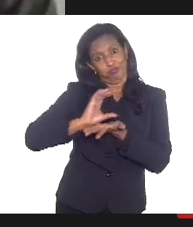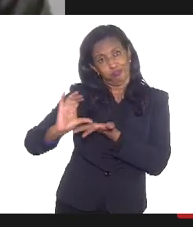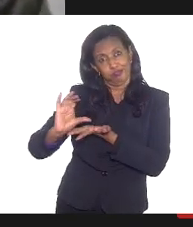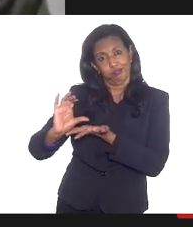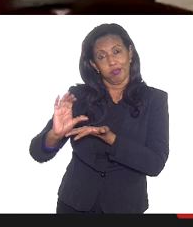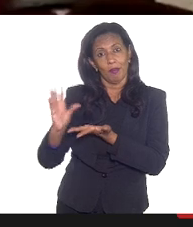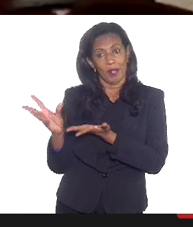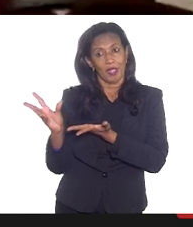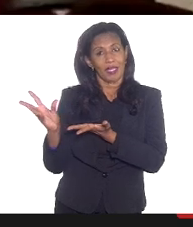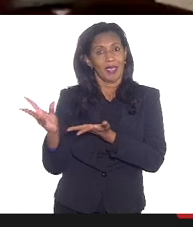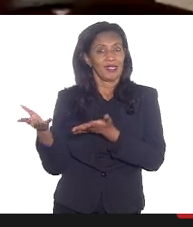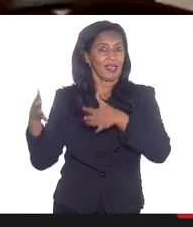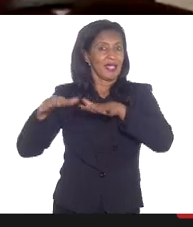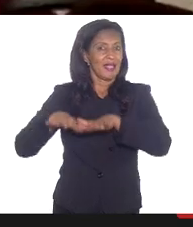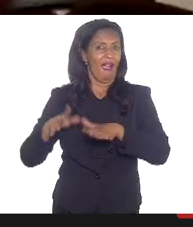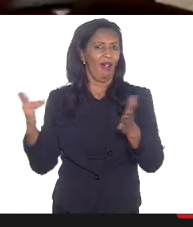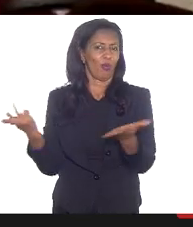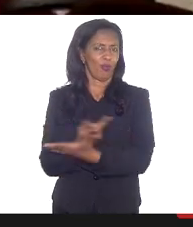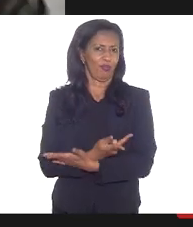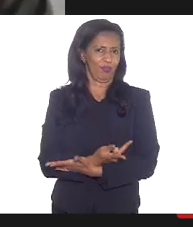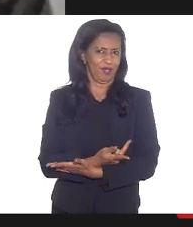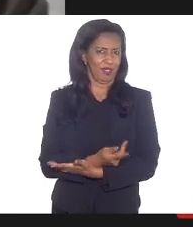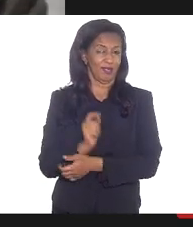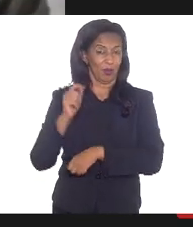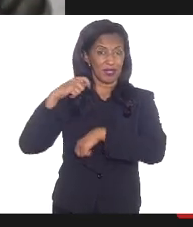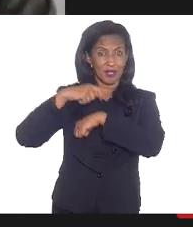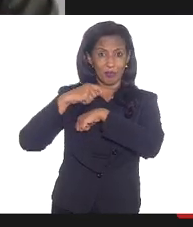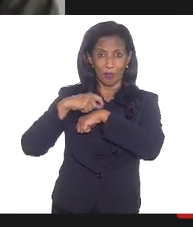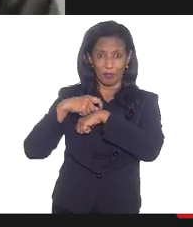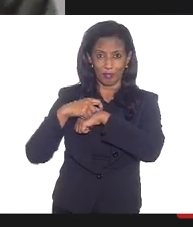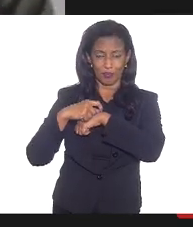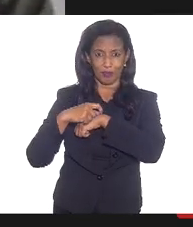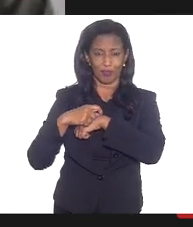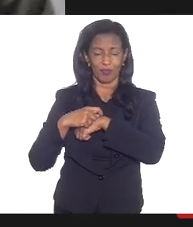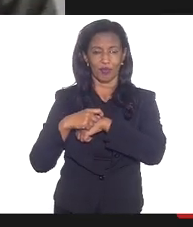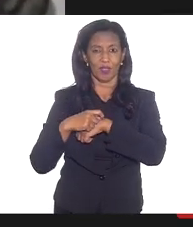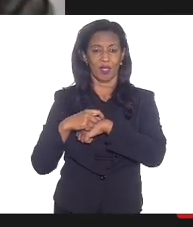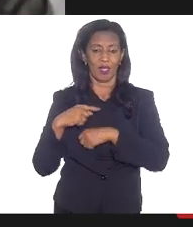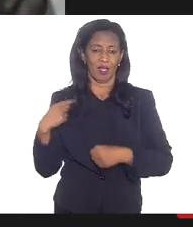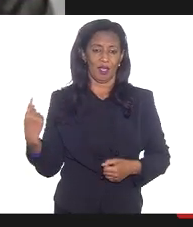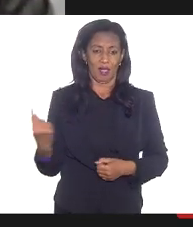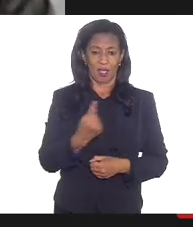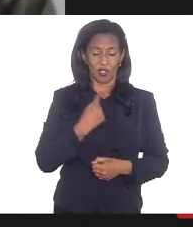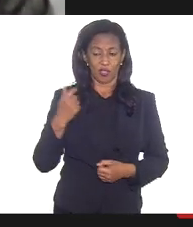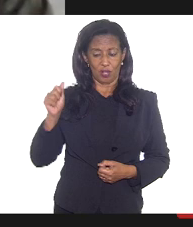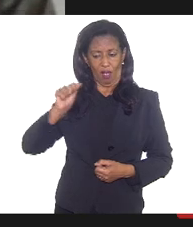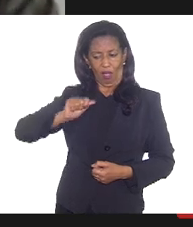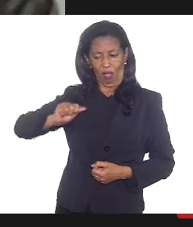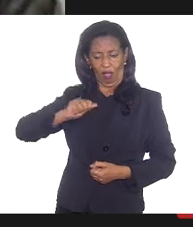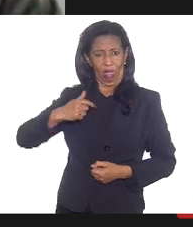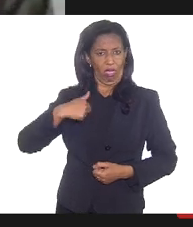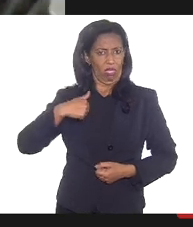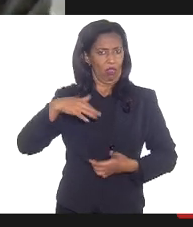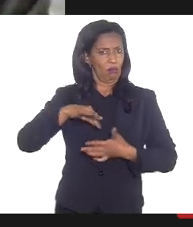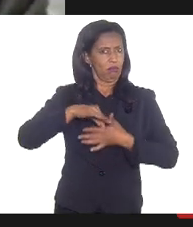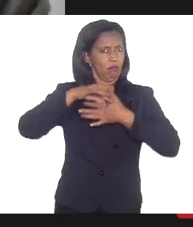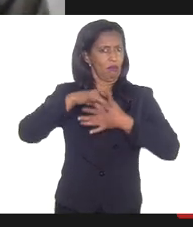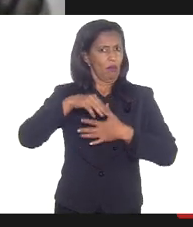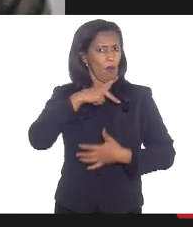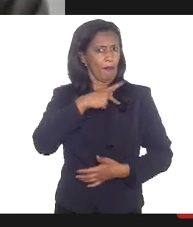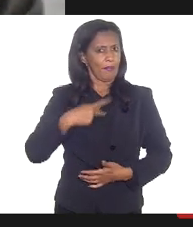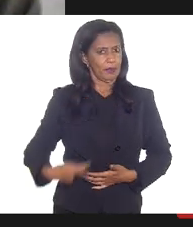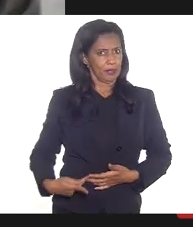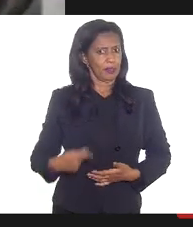essa implementação funcione. Então, nesse momento, a gente da ERJ, eu como presidente de um grêmio